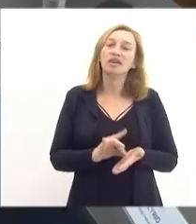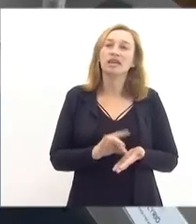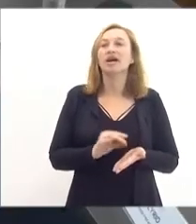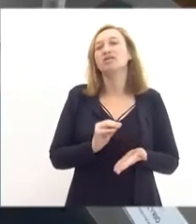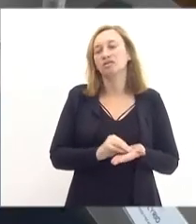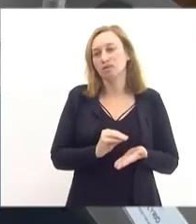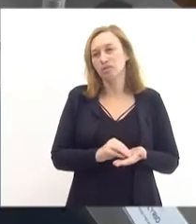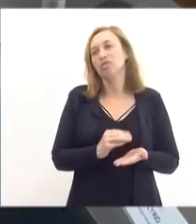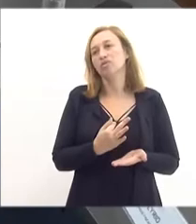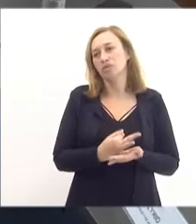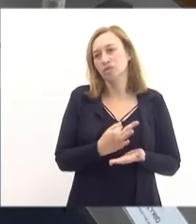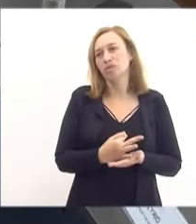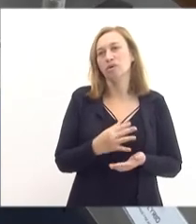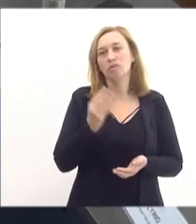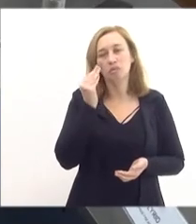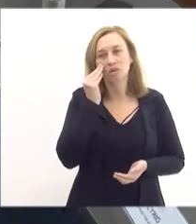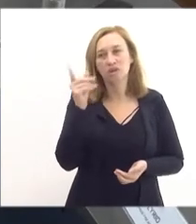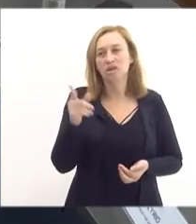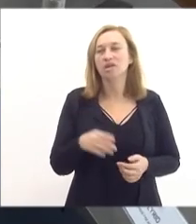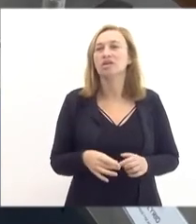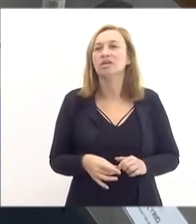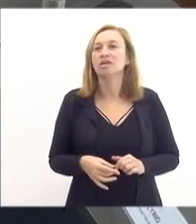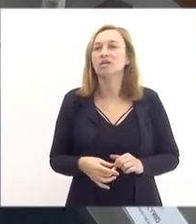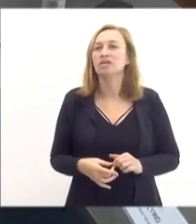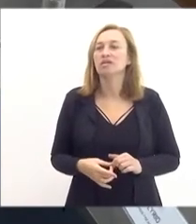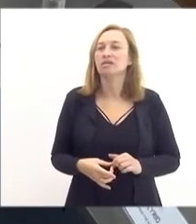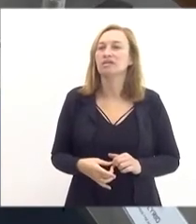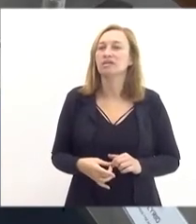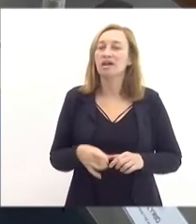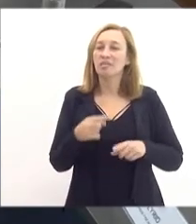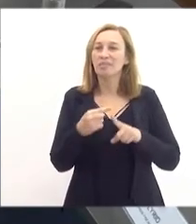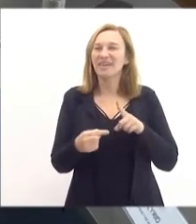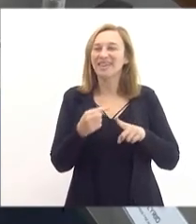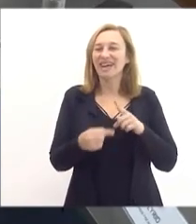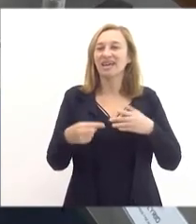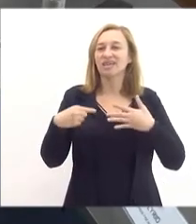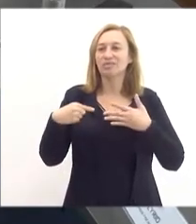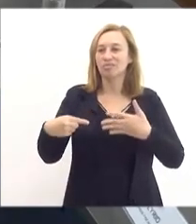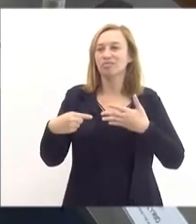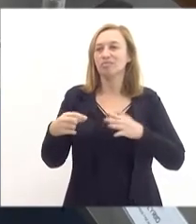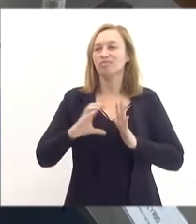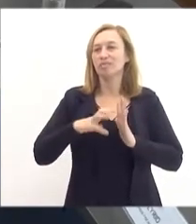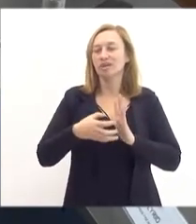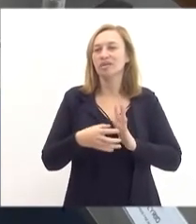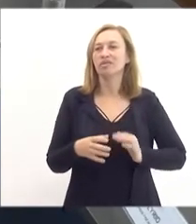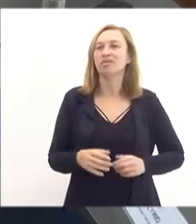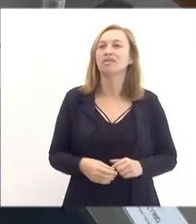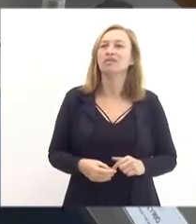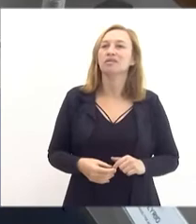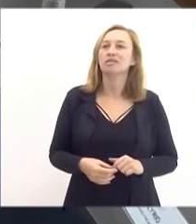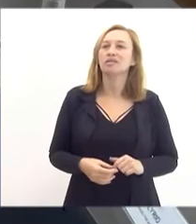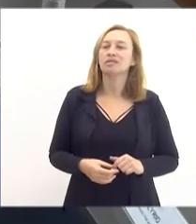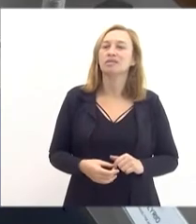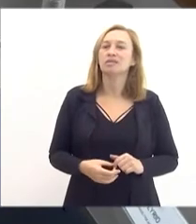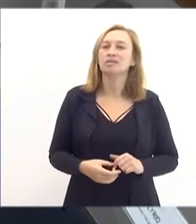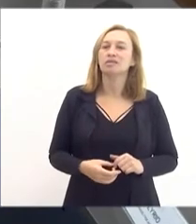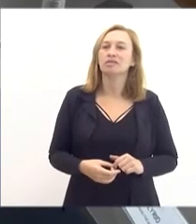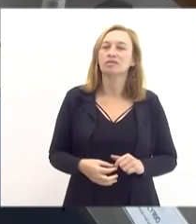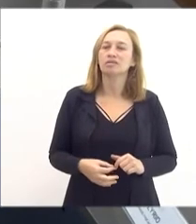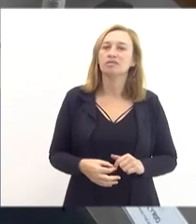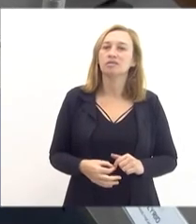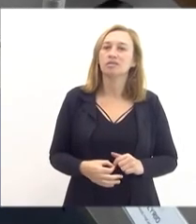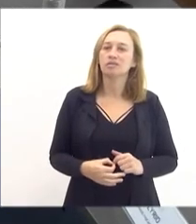Mônica, Francisco. 3/4 da bancada do PSOL. Então, que fala que os recursos